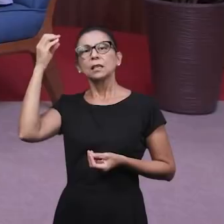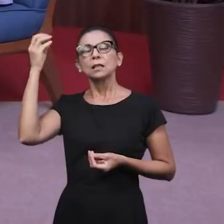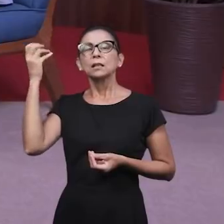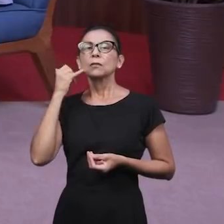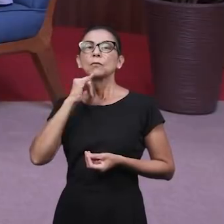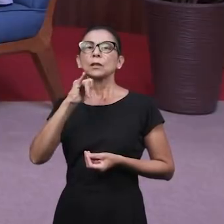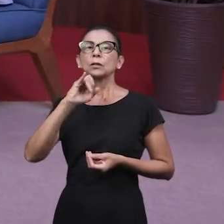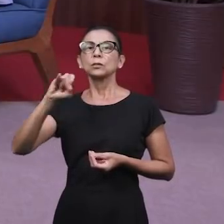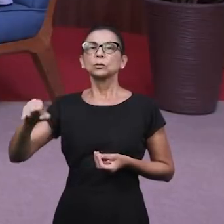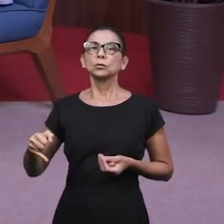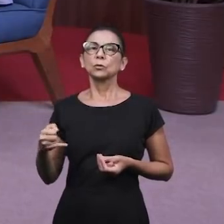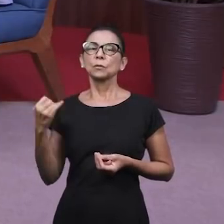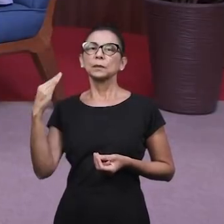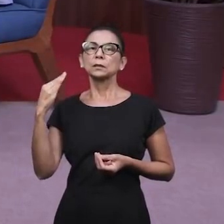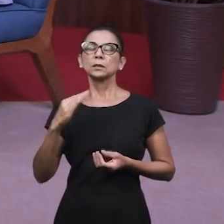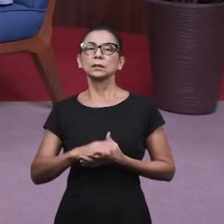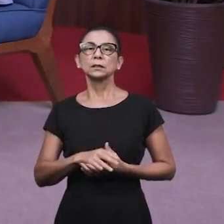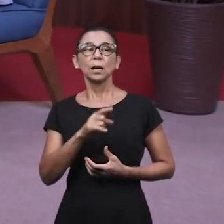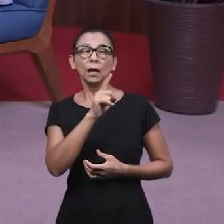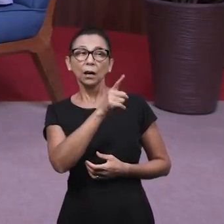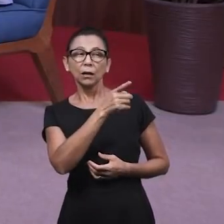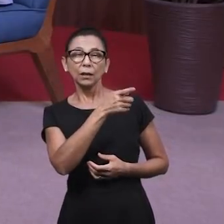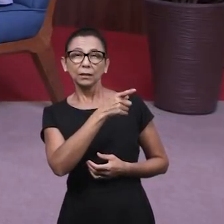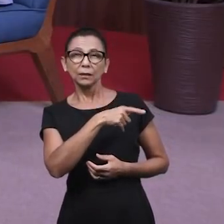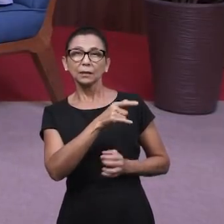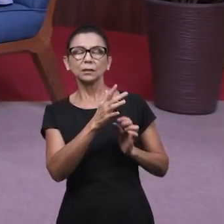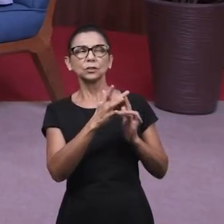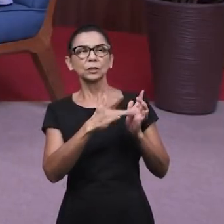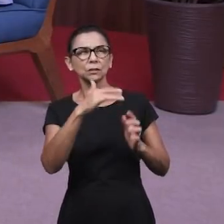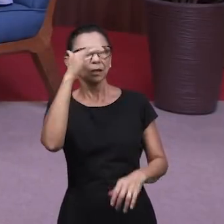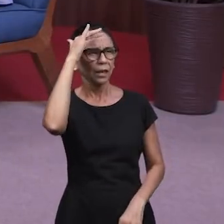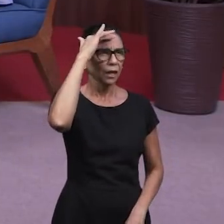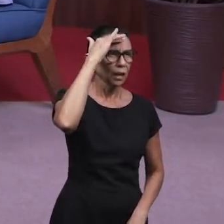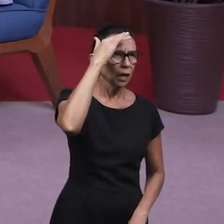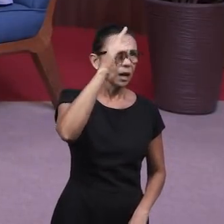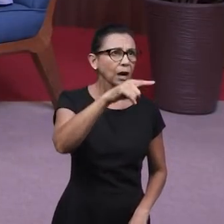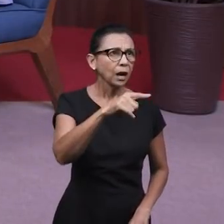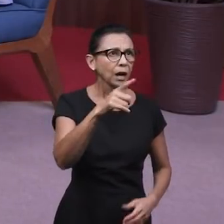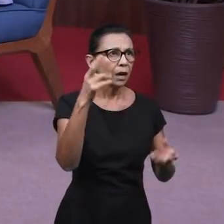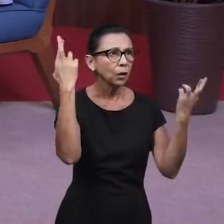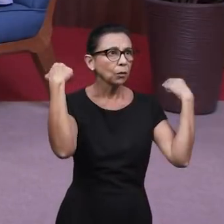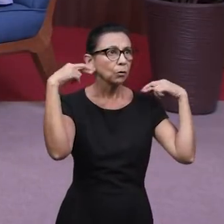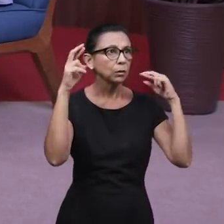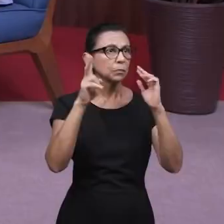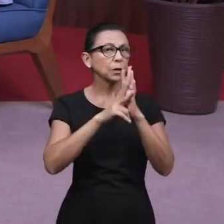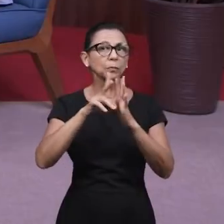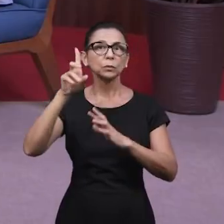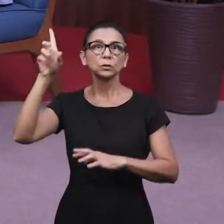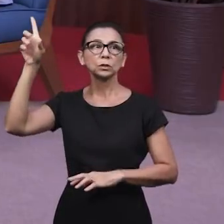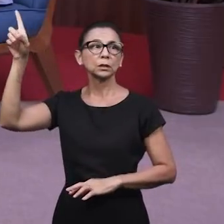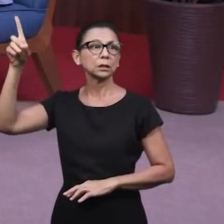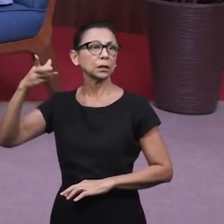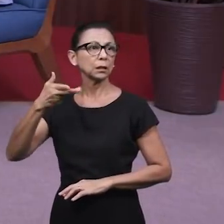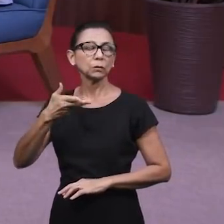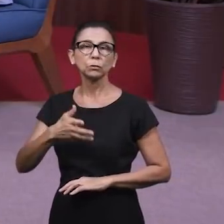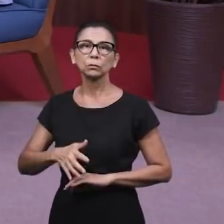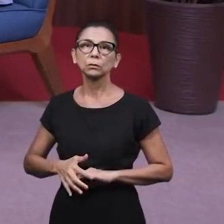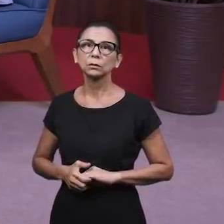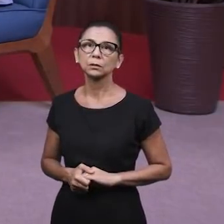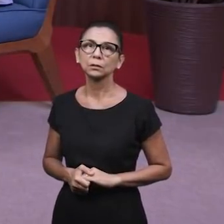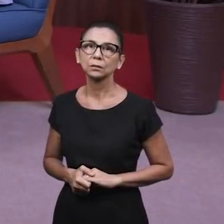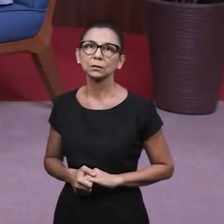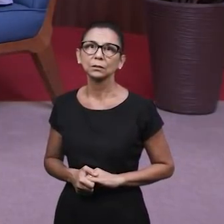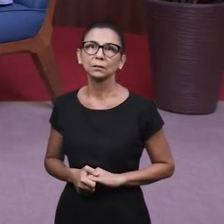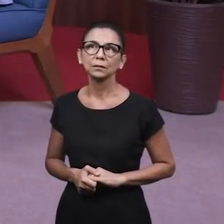o Cordeiro de Deus? O Espírito Santo. Ele olhou para o Senhor Jesus e disse: eis o Cordeiro de Deus. Olha, o Cordeiro que foi imolado no